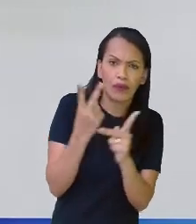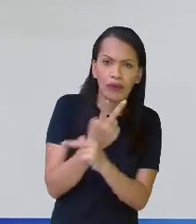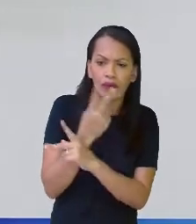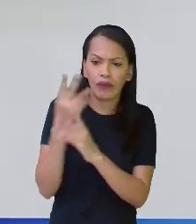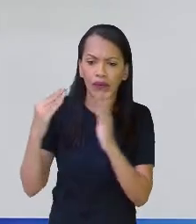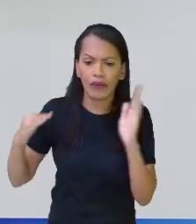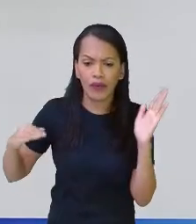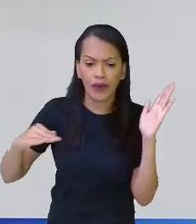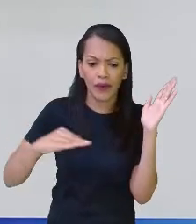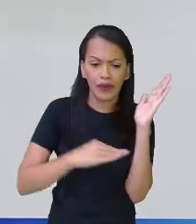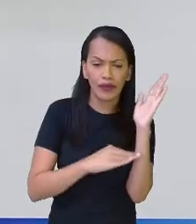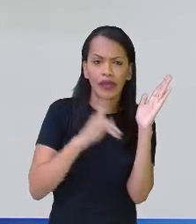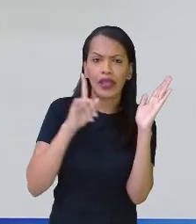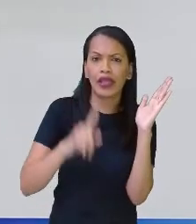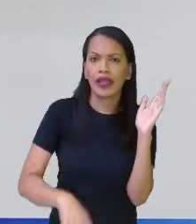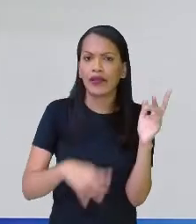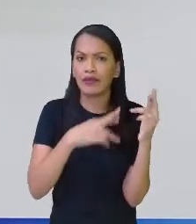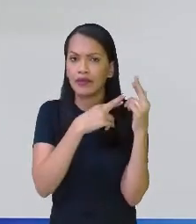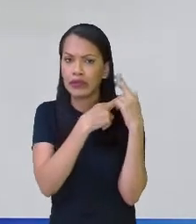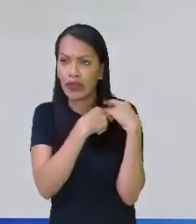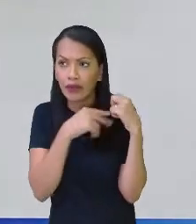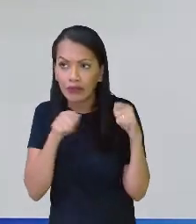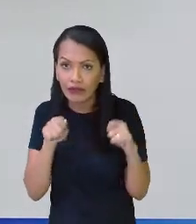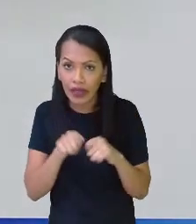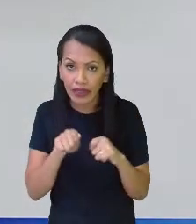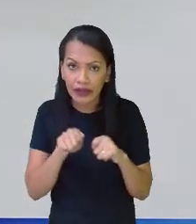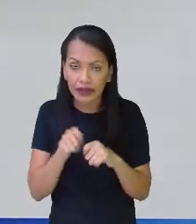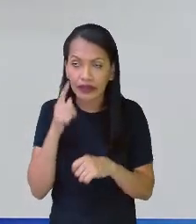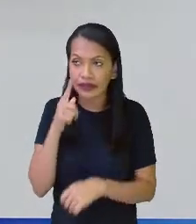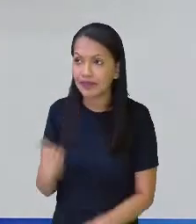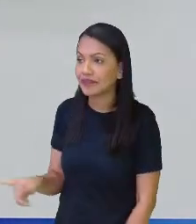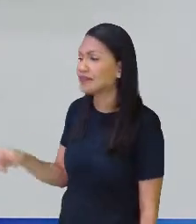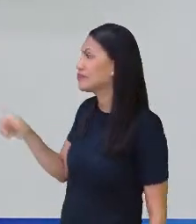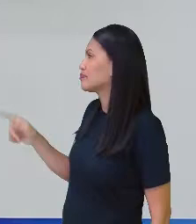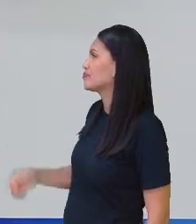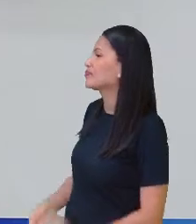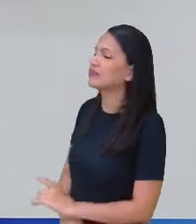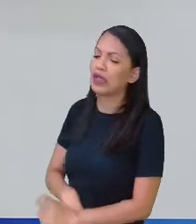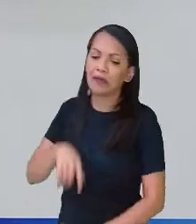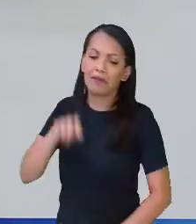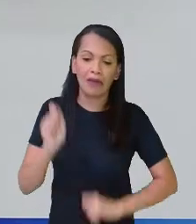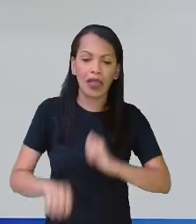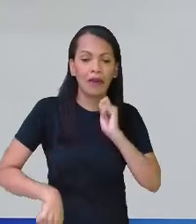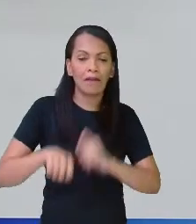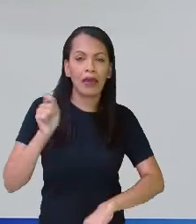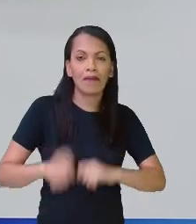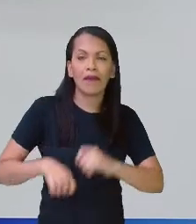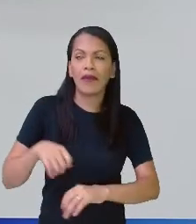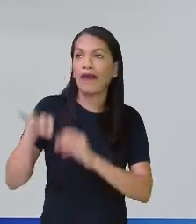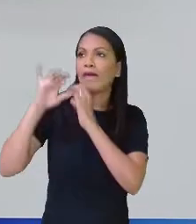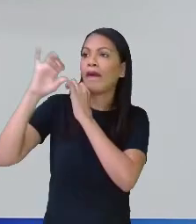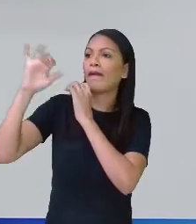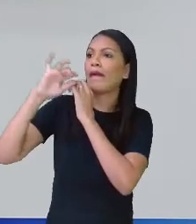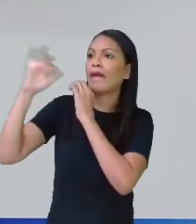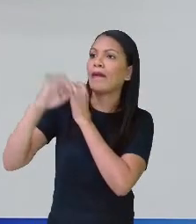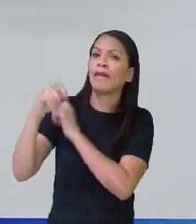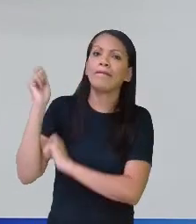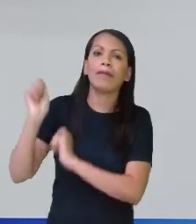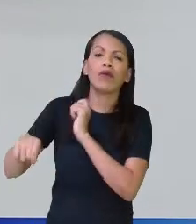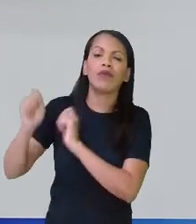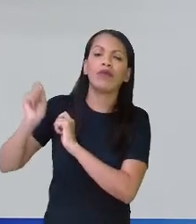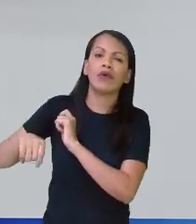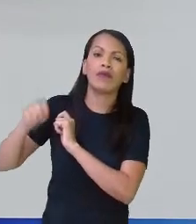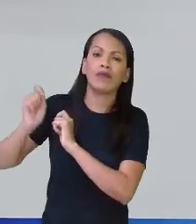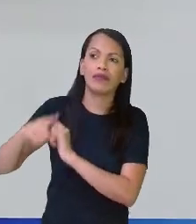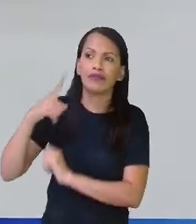carro, tudo é ele que vai ficar responsável por fazer, nesse processo aqui, ó. Então, a sonoplastia é a comunicação pelo